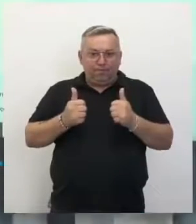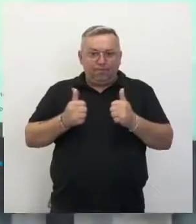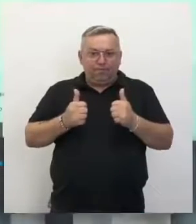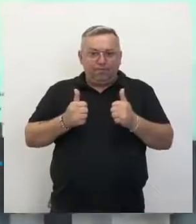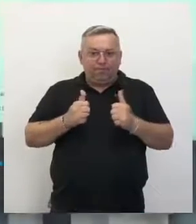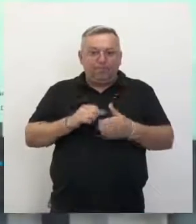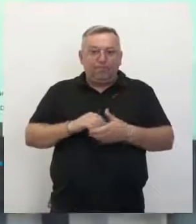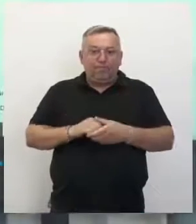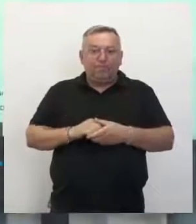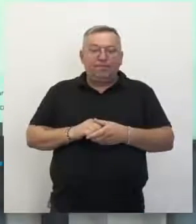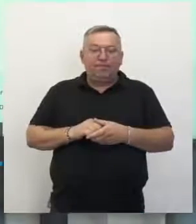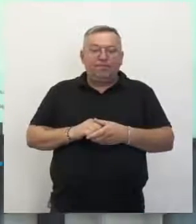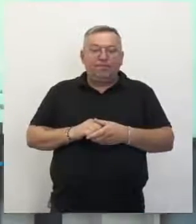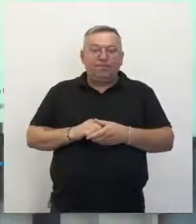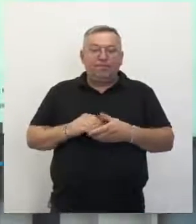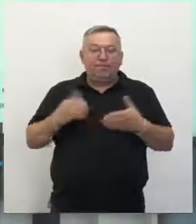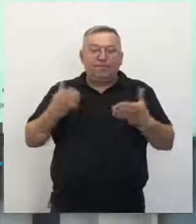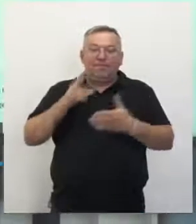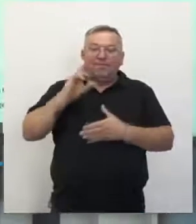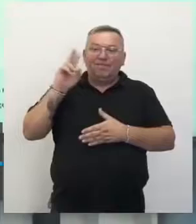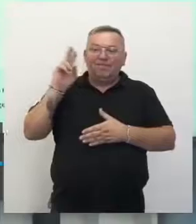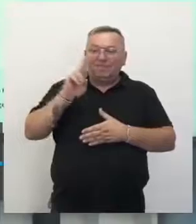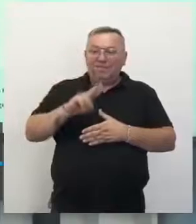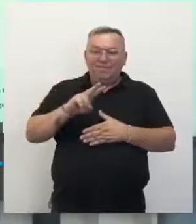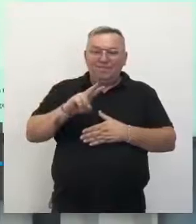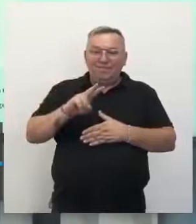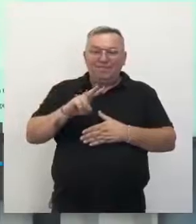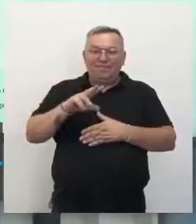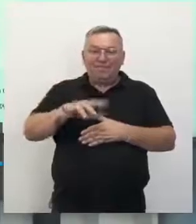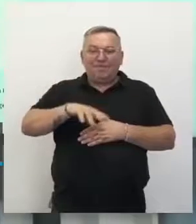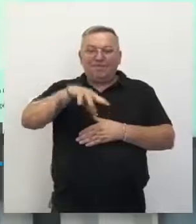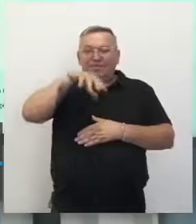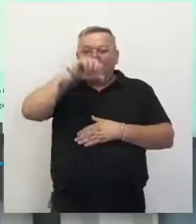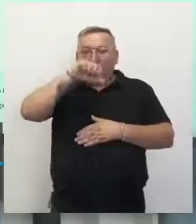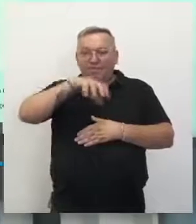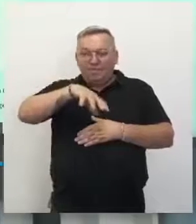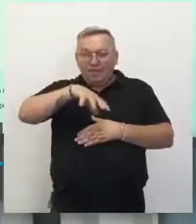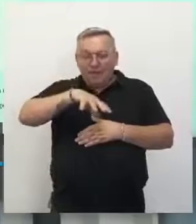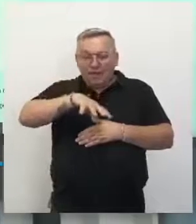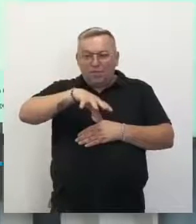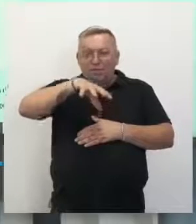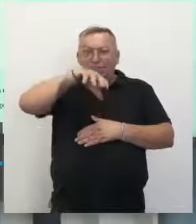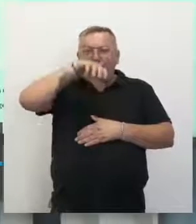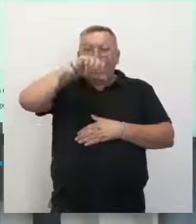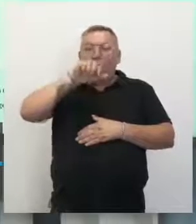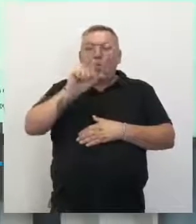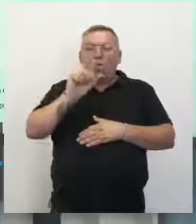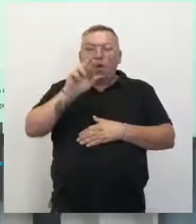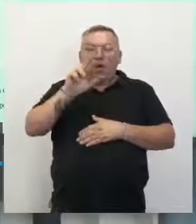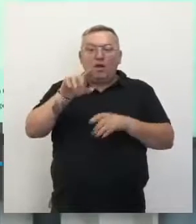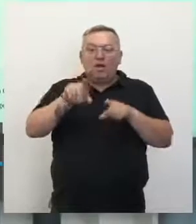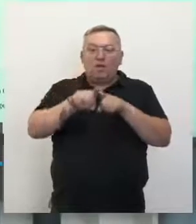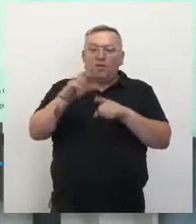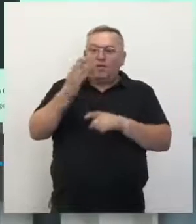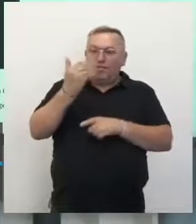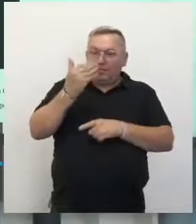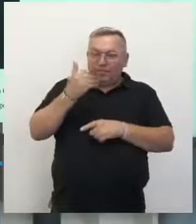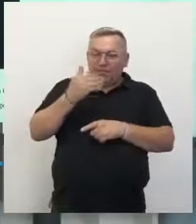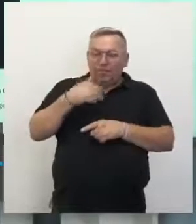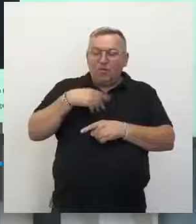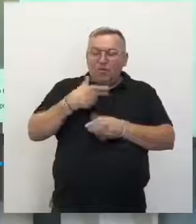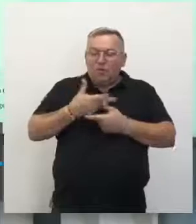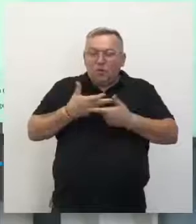Tranquilão? Então, beleza. Então, a gente viu que a gente respira para absorver o oxigênio e a gente se alimenta para absorver